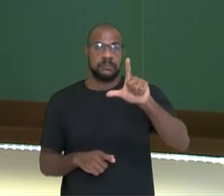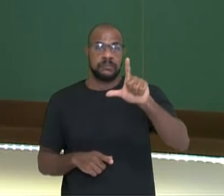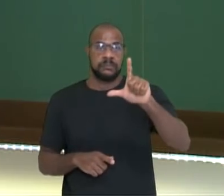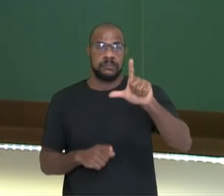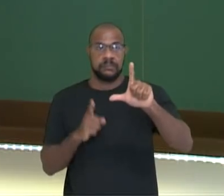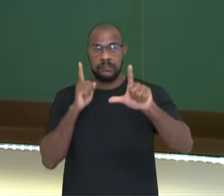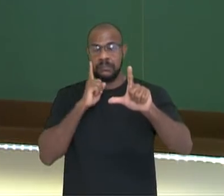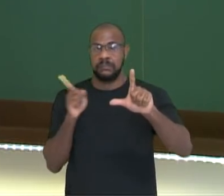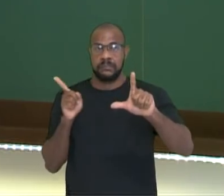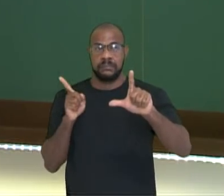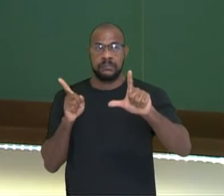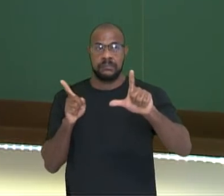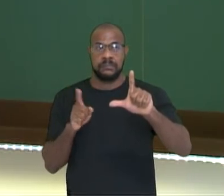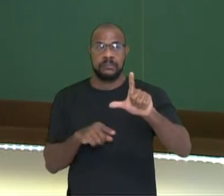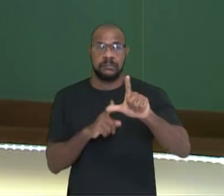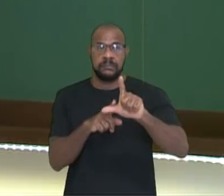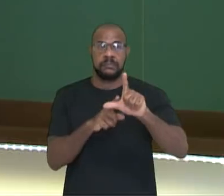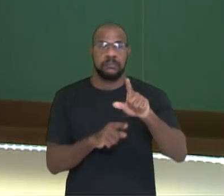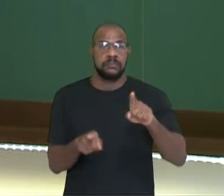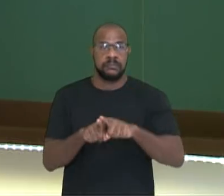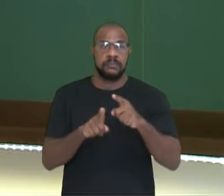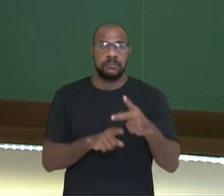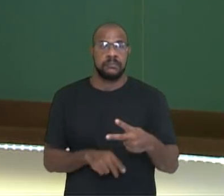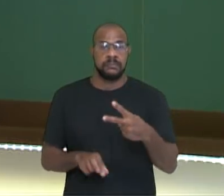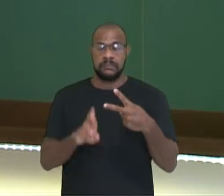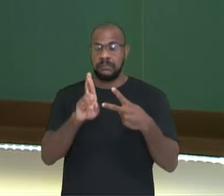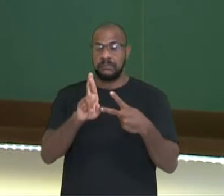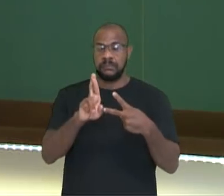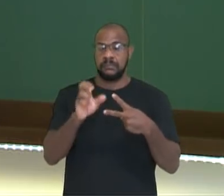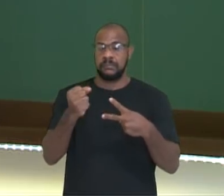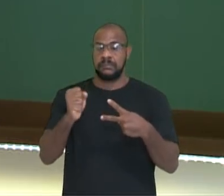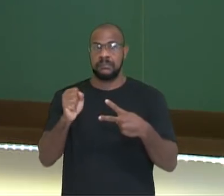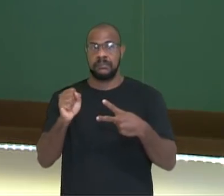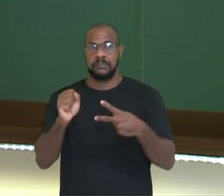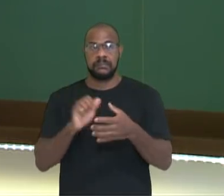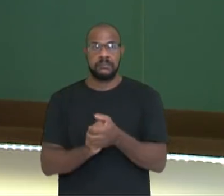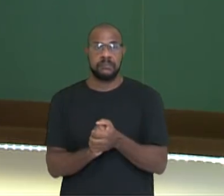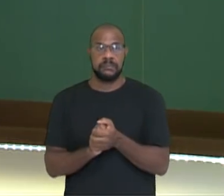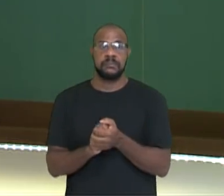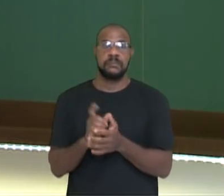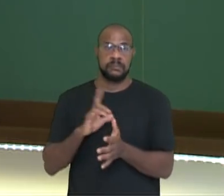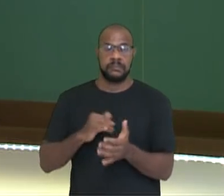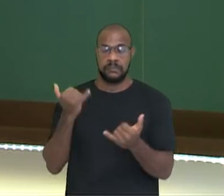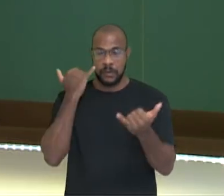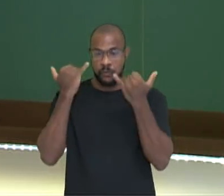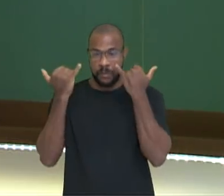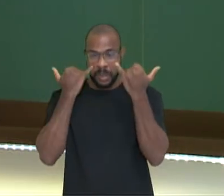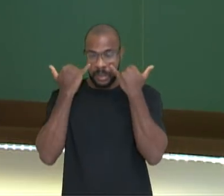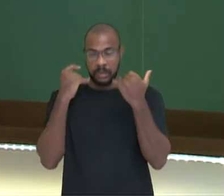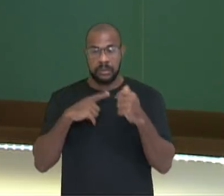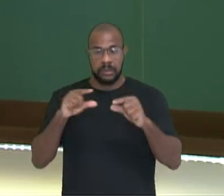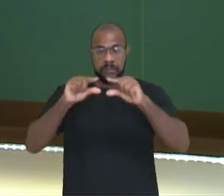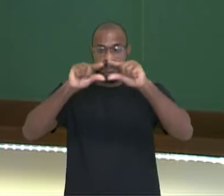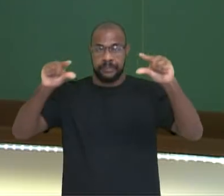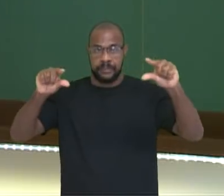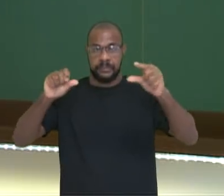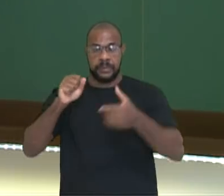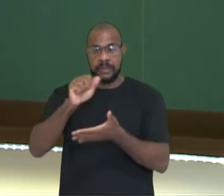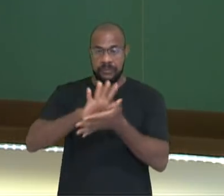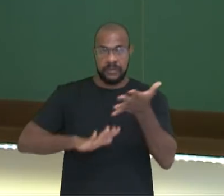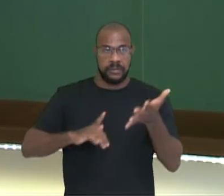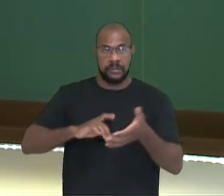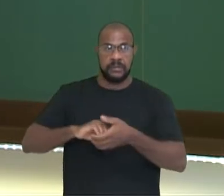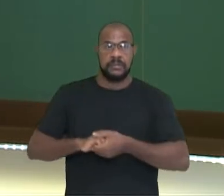por 20 centímetros e o raio por 8 centímetros, porque são dados do meu exercício. E na hora de isolar,